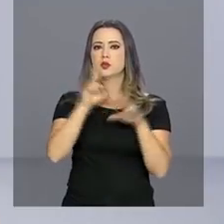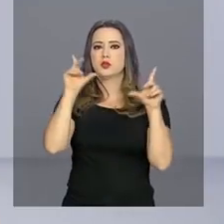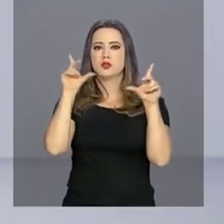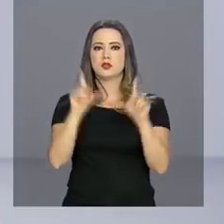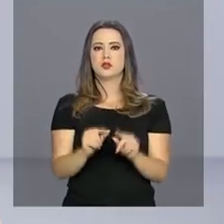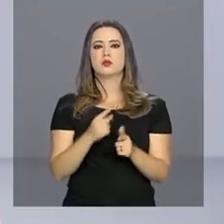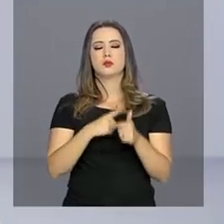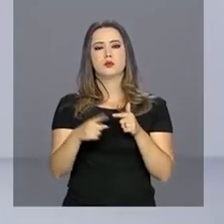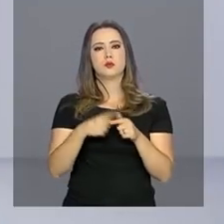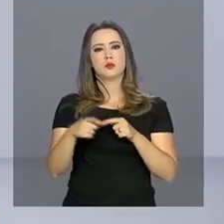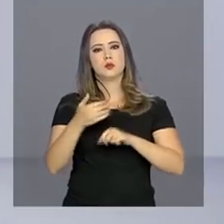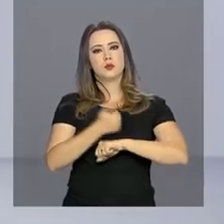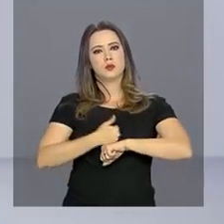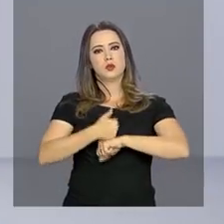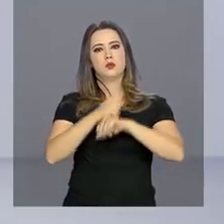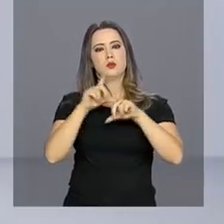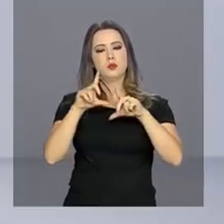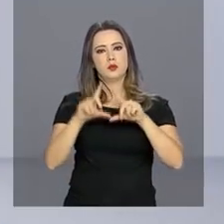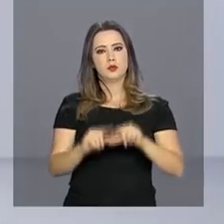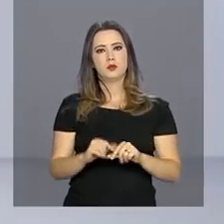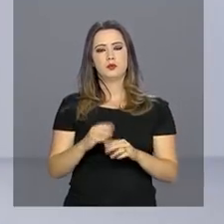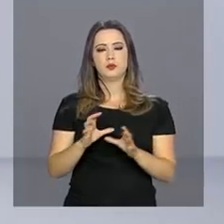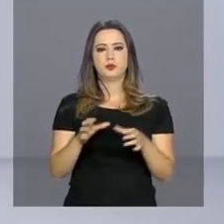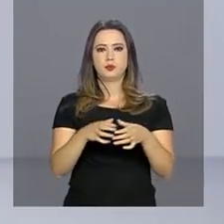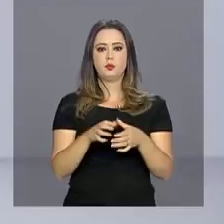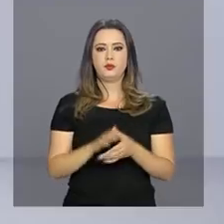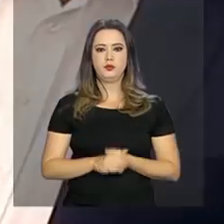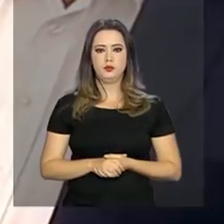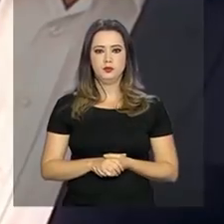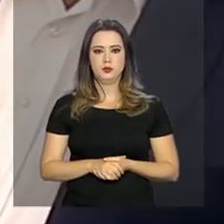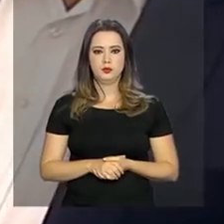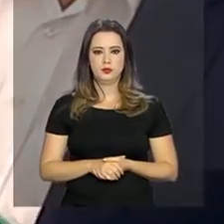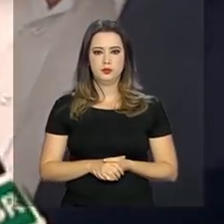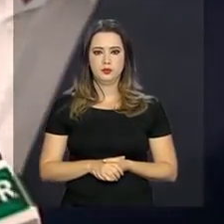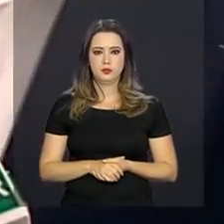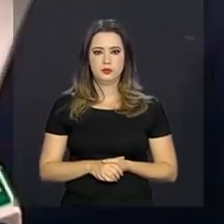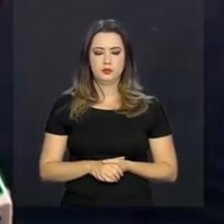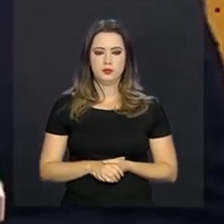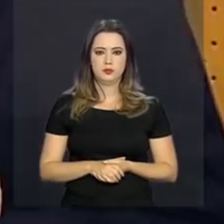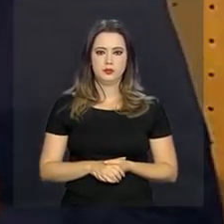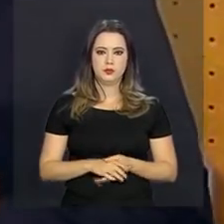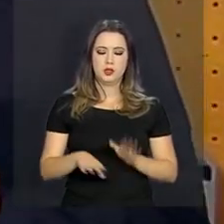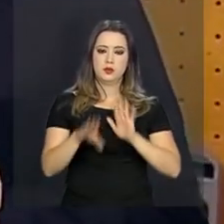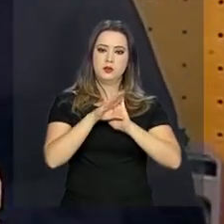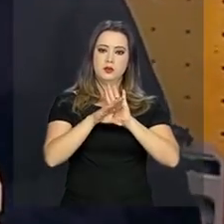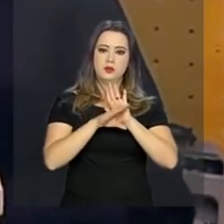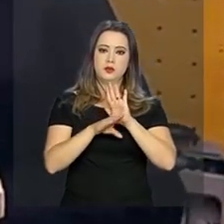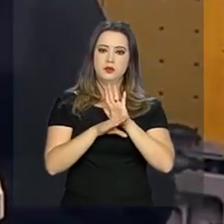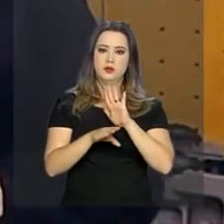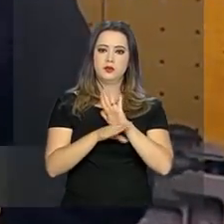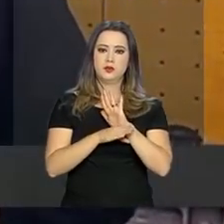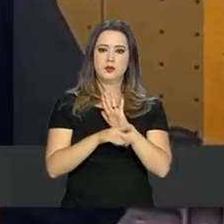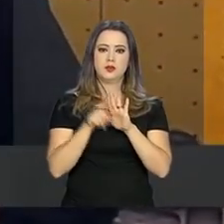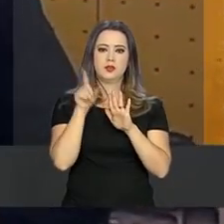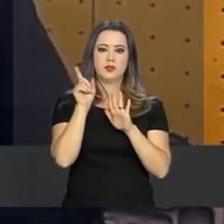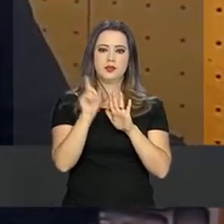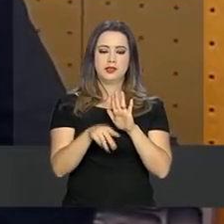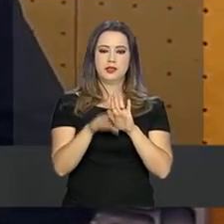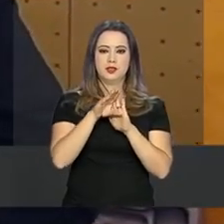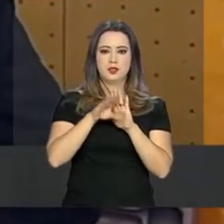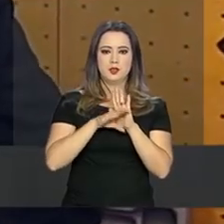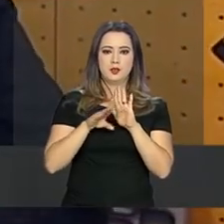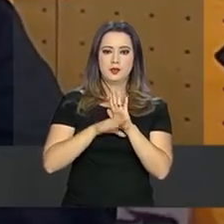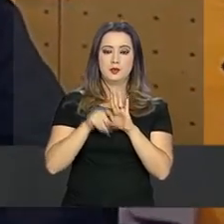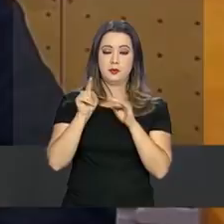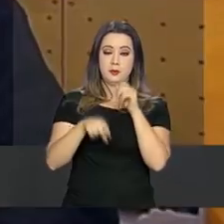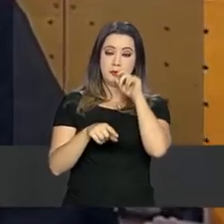a carência de profissionais qualificados no setor. Esse projeto, o Huck Truck, que é, na